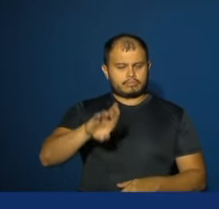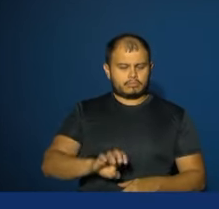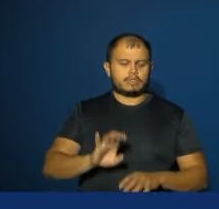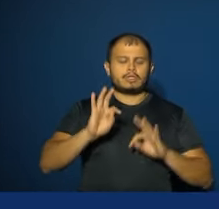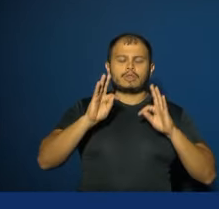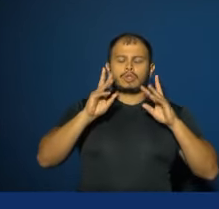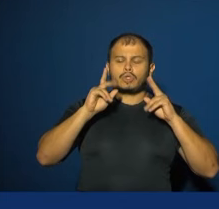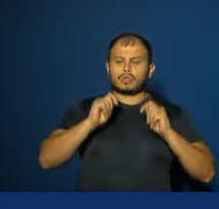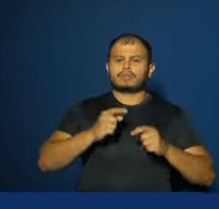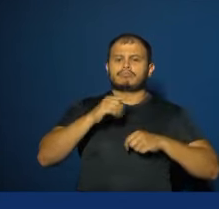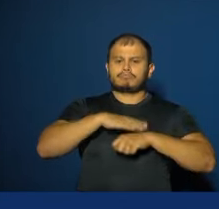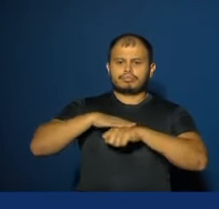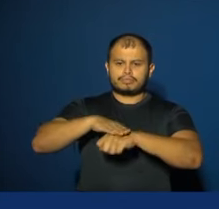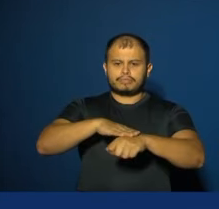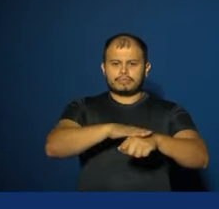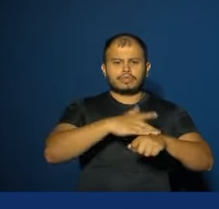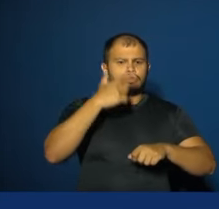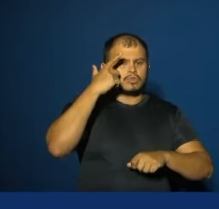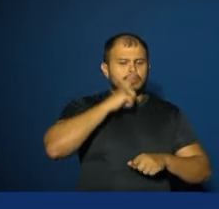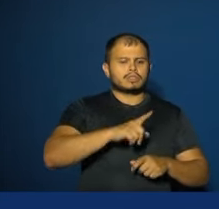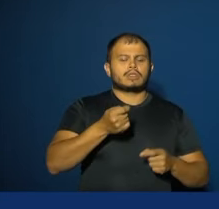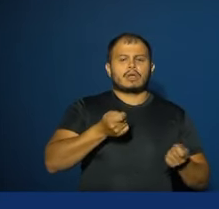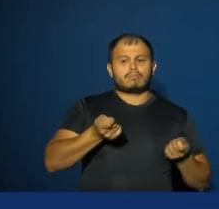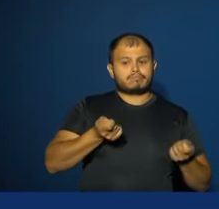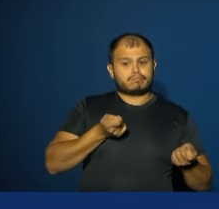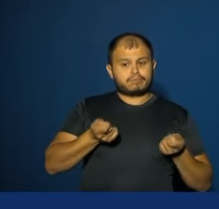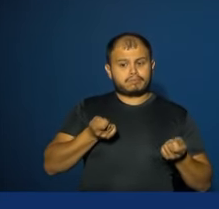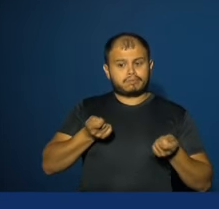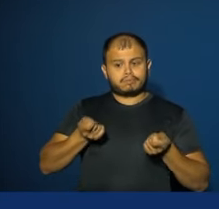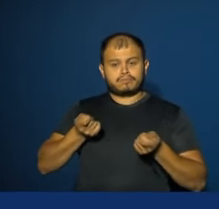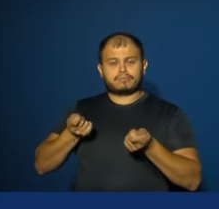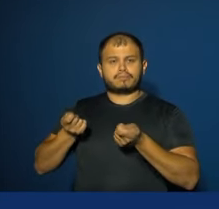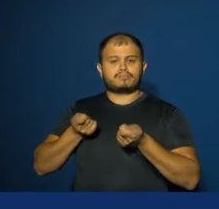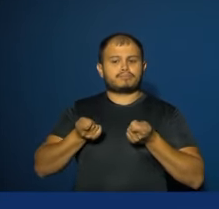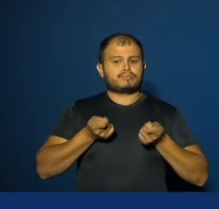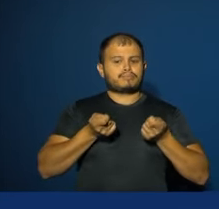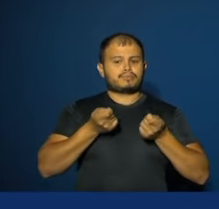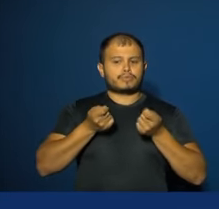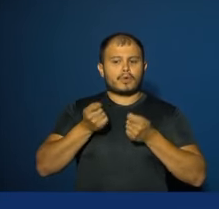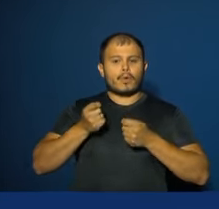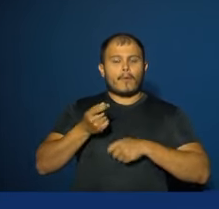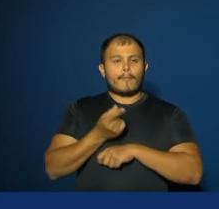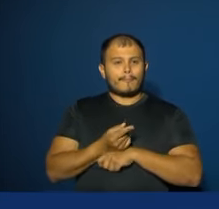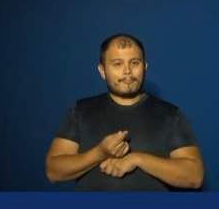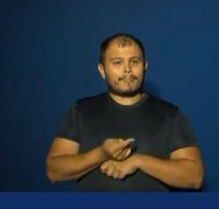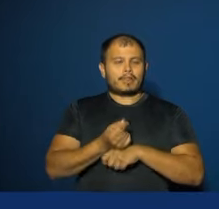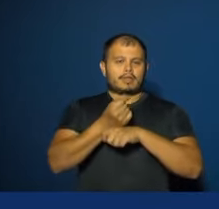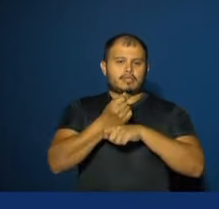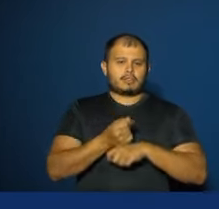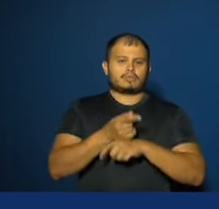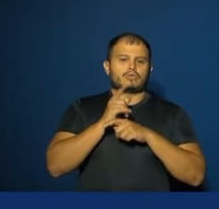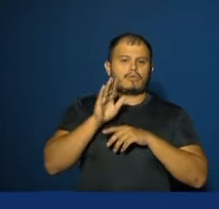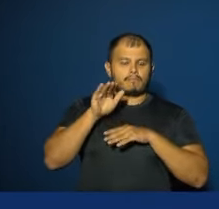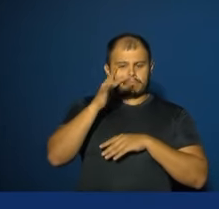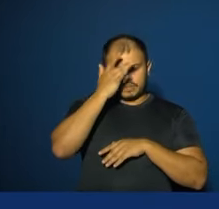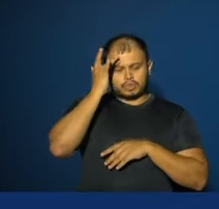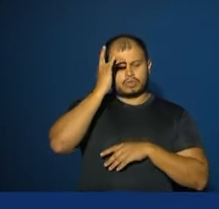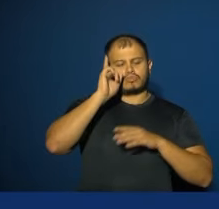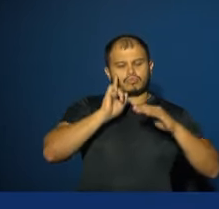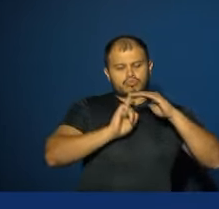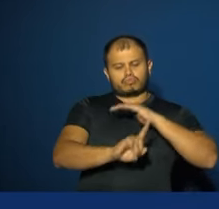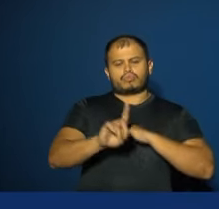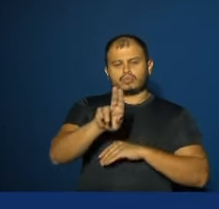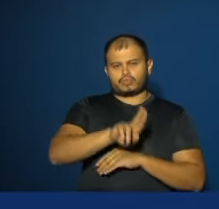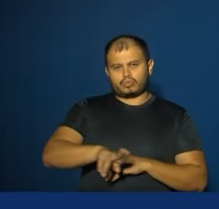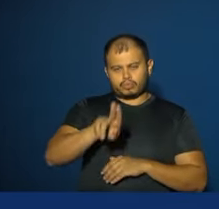no sentido de racionalizar o custo da energia elétrica ao consumidor final do Brasil.